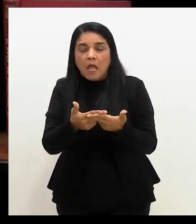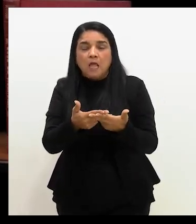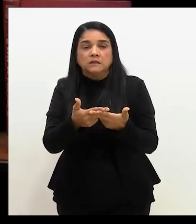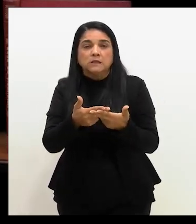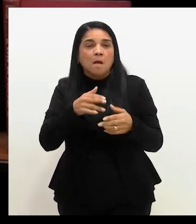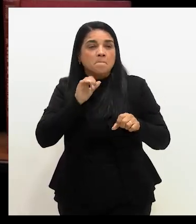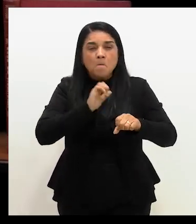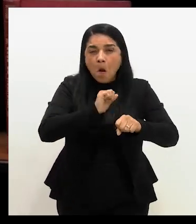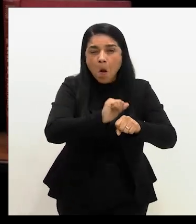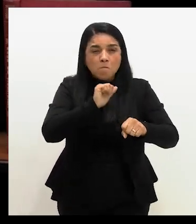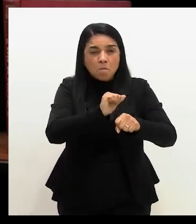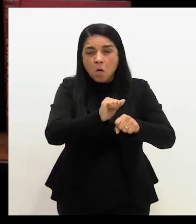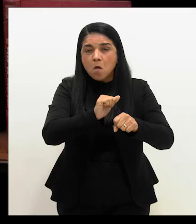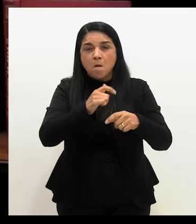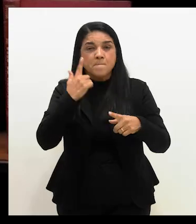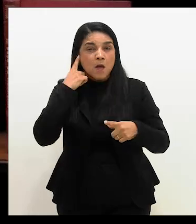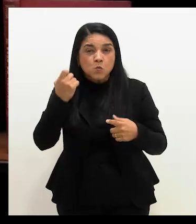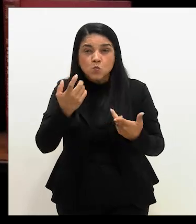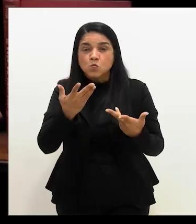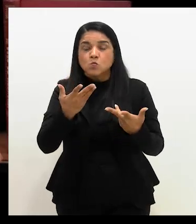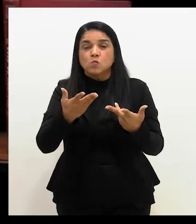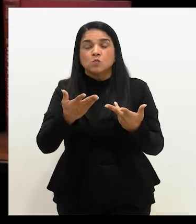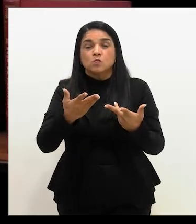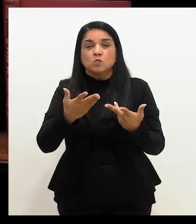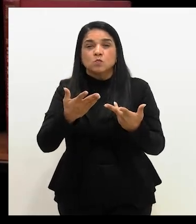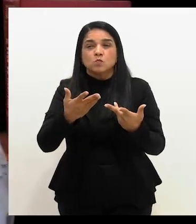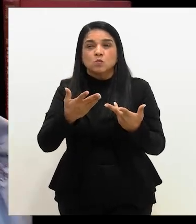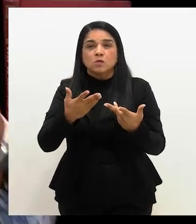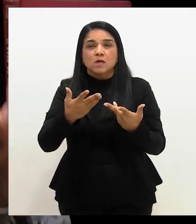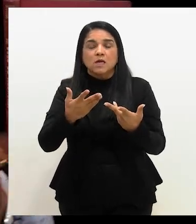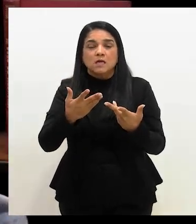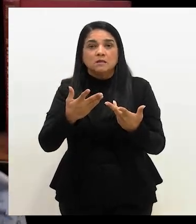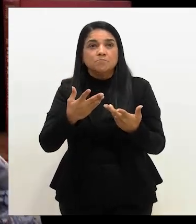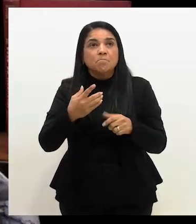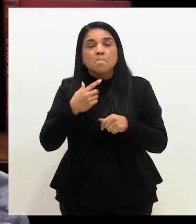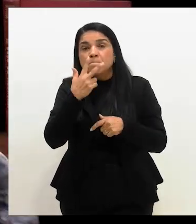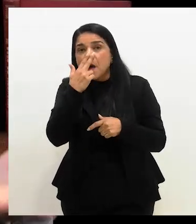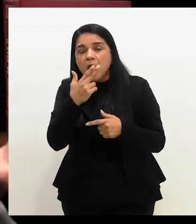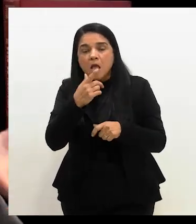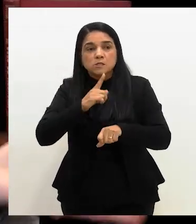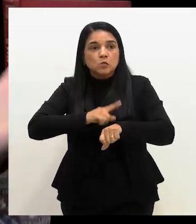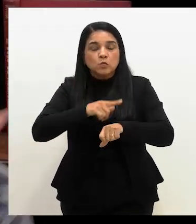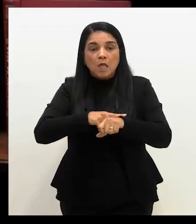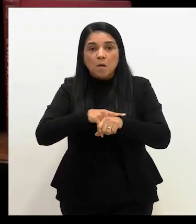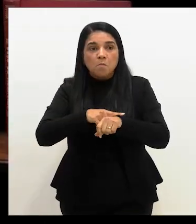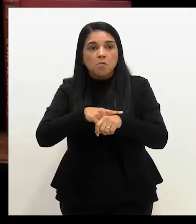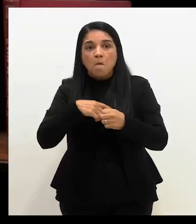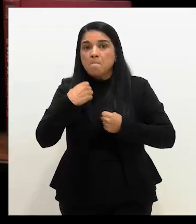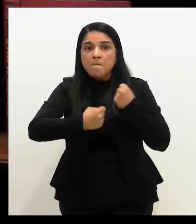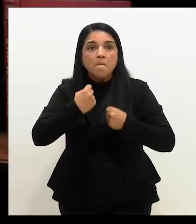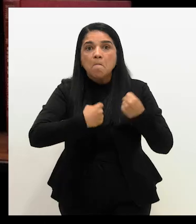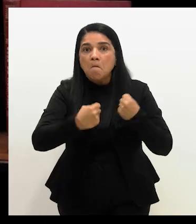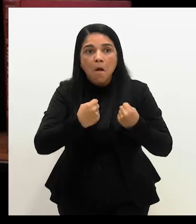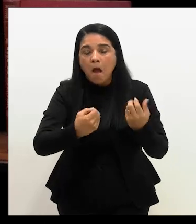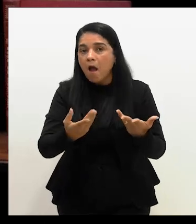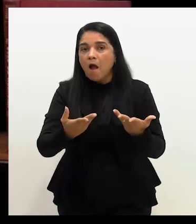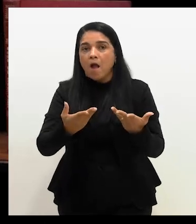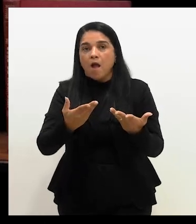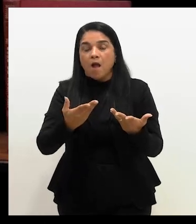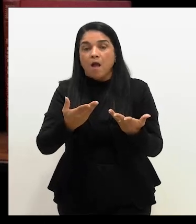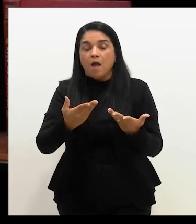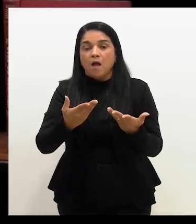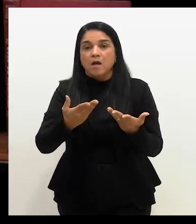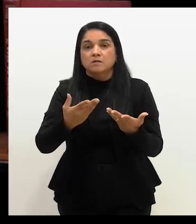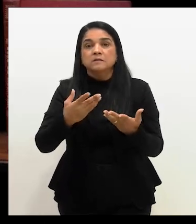sempre correndo fora do tempo, né? Tentando correr atrás do tempo que não para. Então, assim, eu